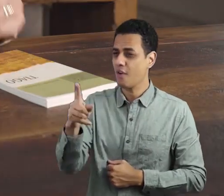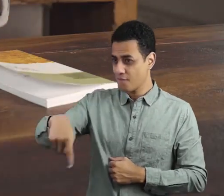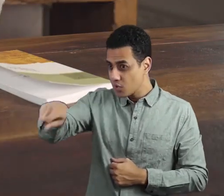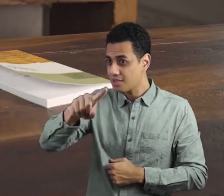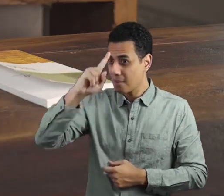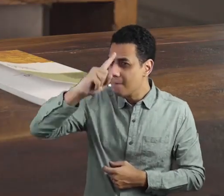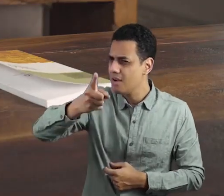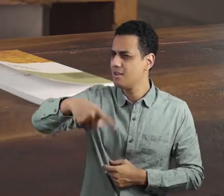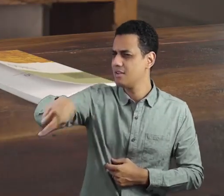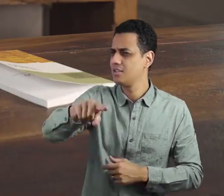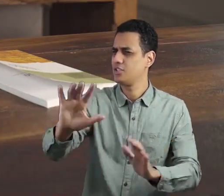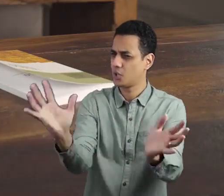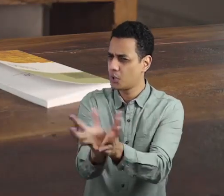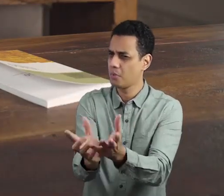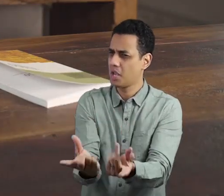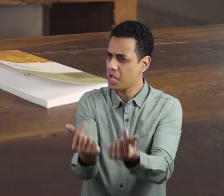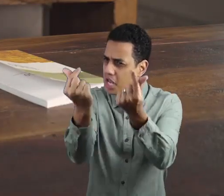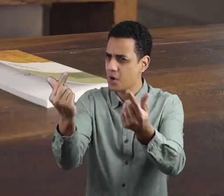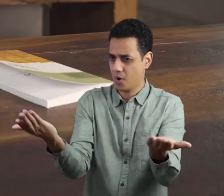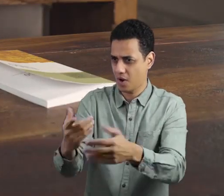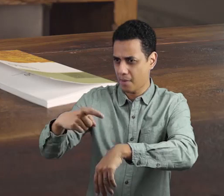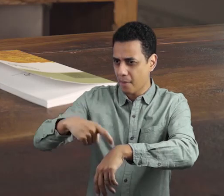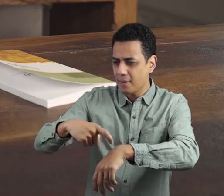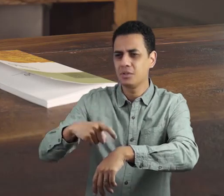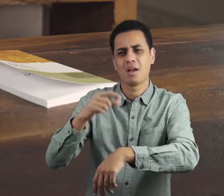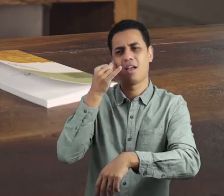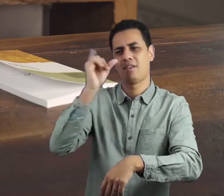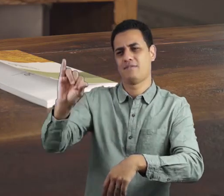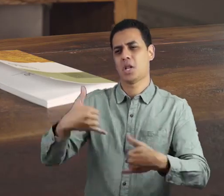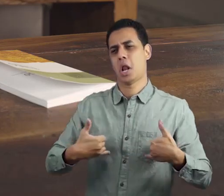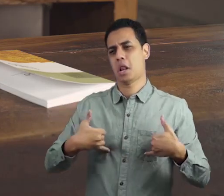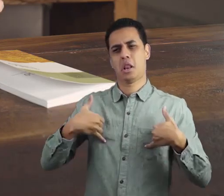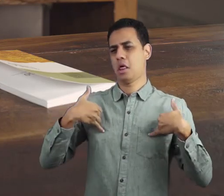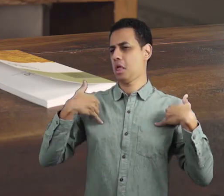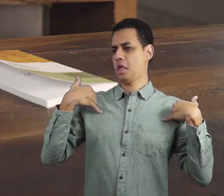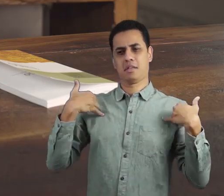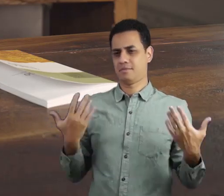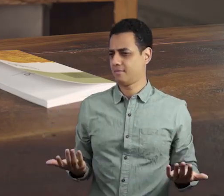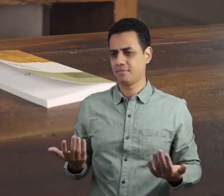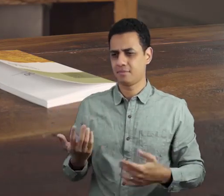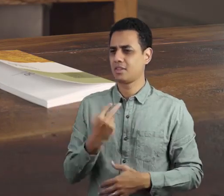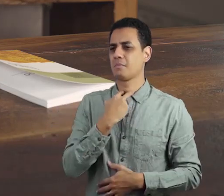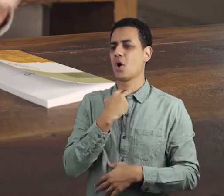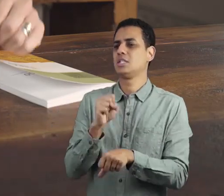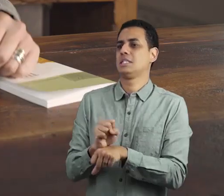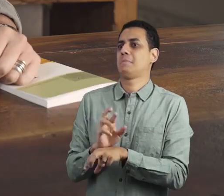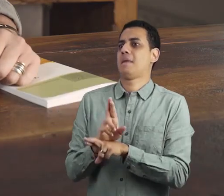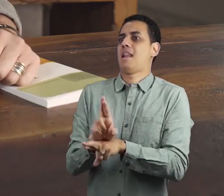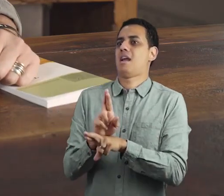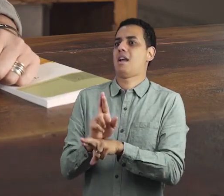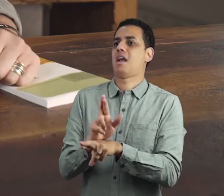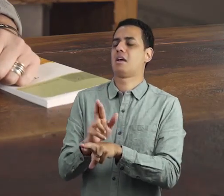Deus. Onde está a sua esperança para o seu futuro, a minha esperança? Paulo está instruindo Timóteo a que nós coloquemos